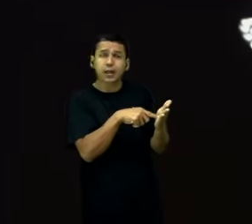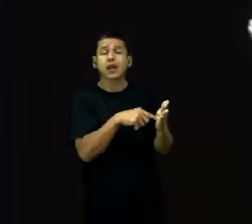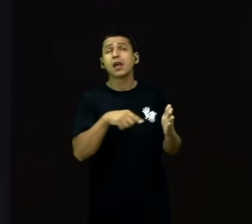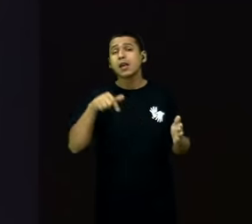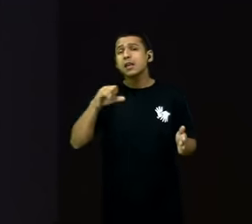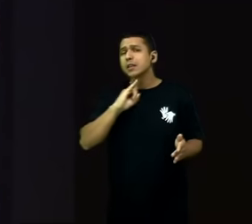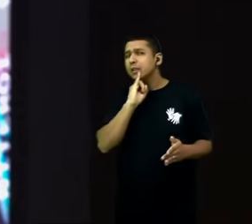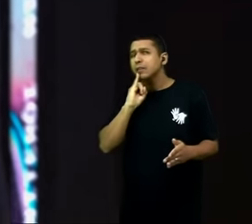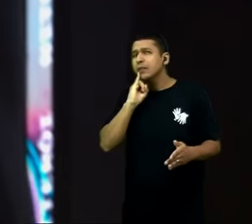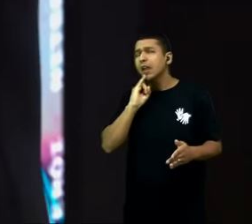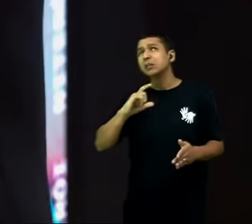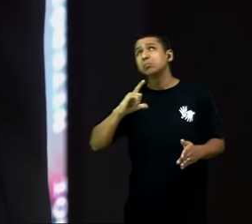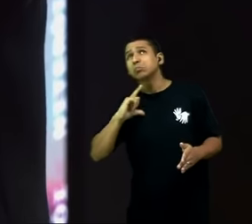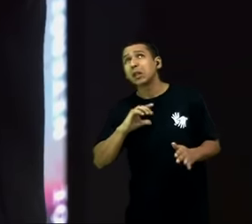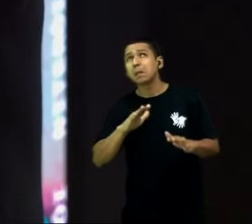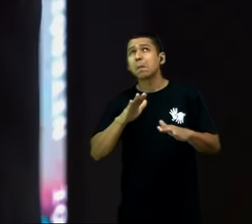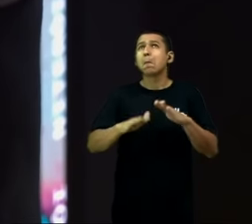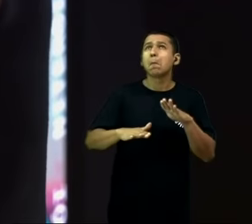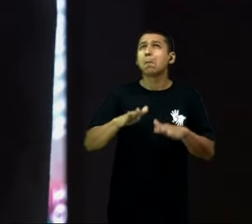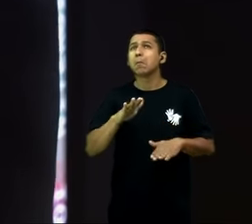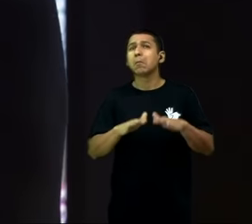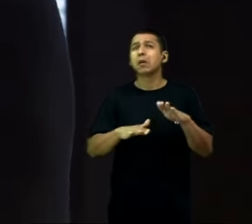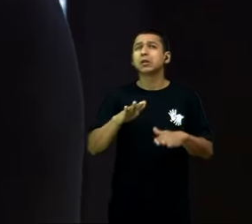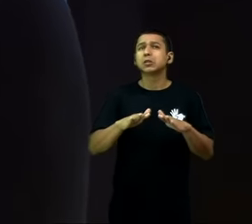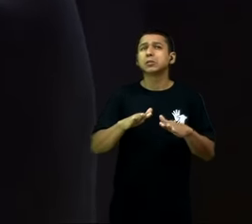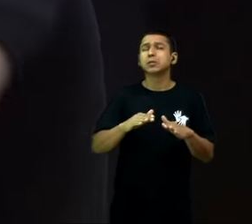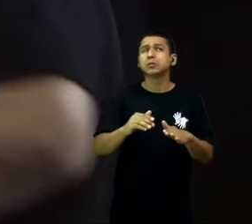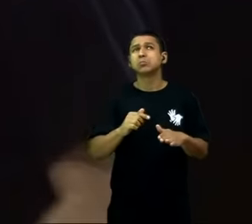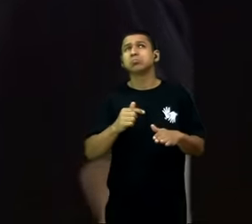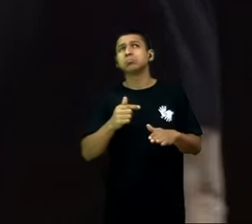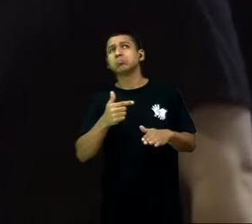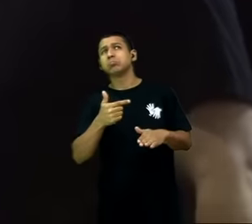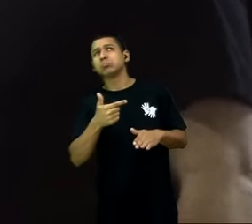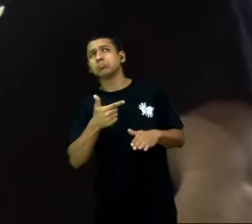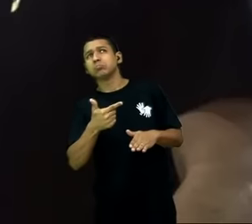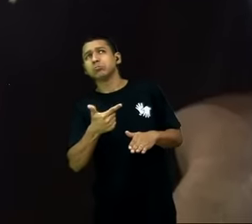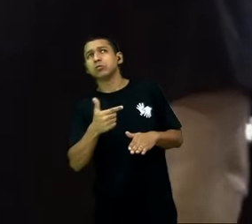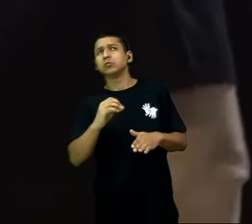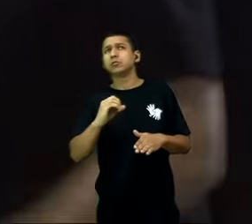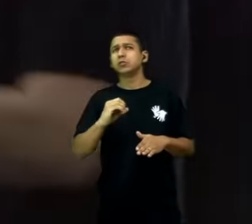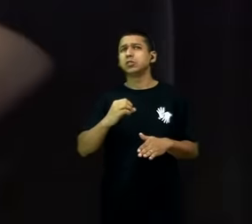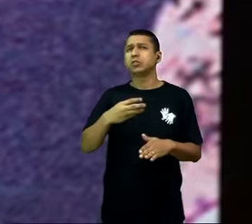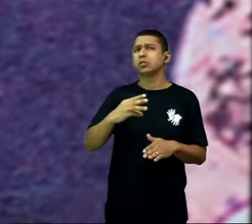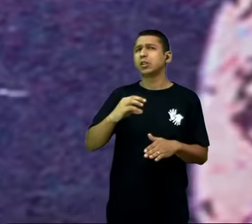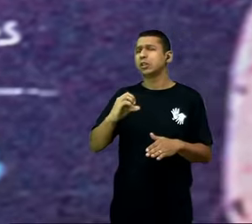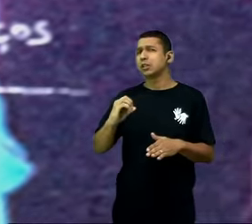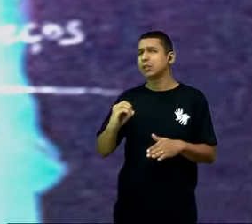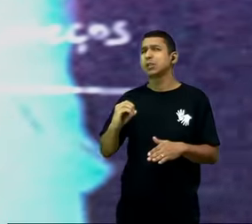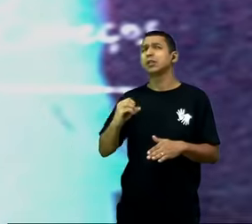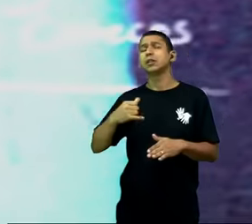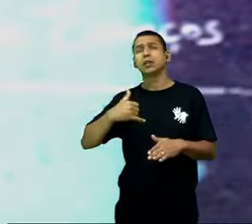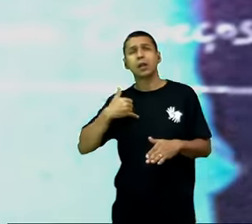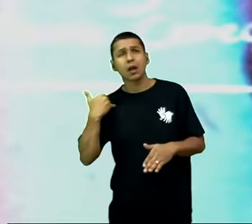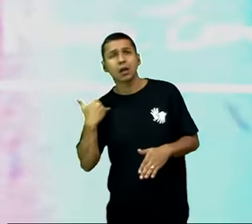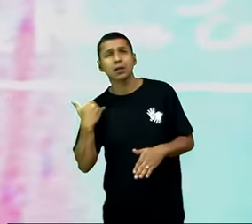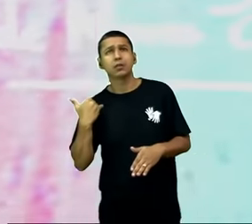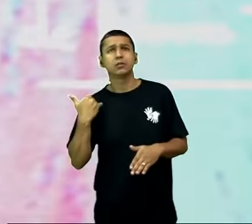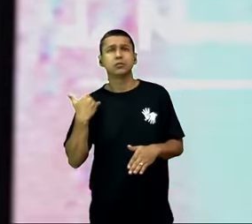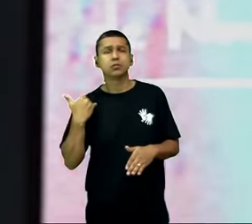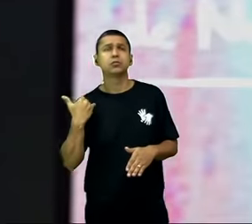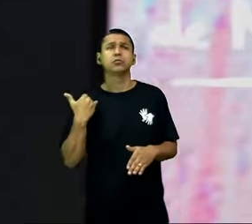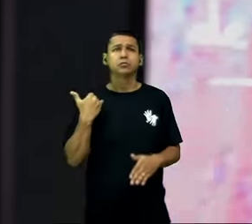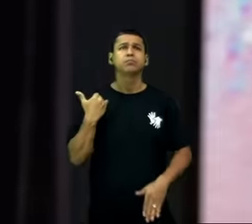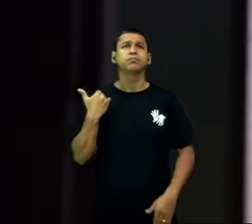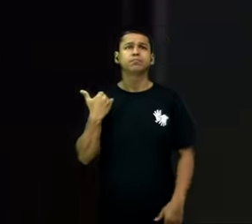levantar. Isso para a idade do judeu é mais ou menos a adolescência. Porque o judeu, naquele tempo, com 30